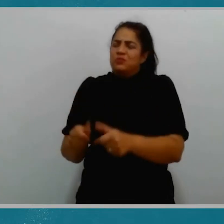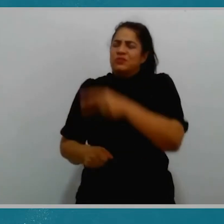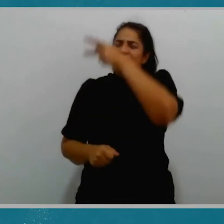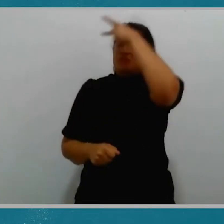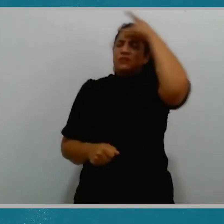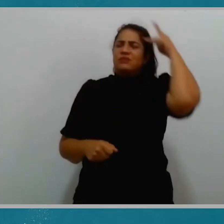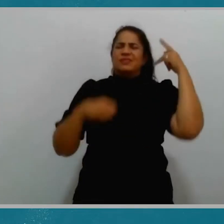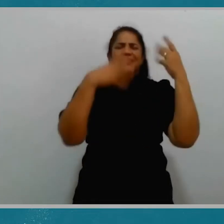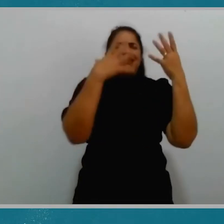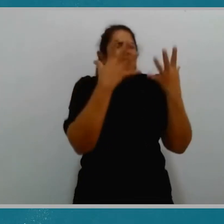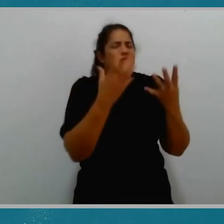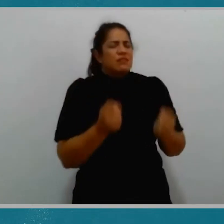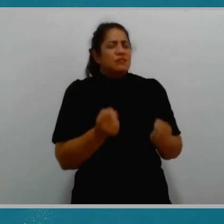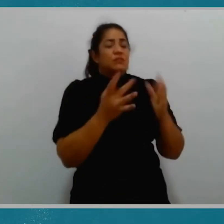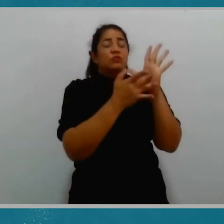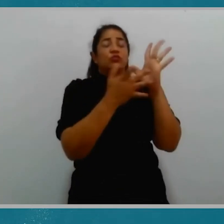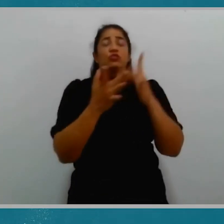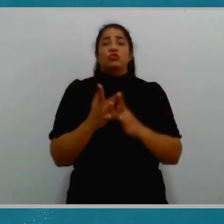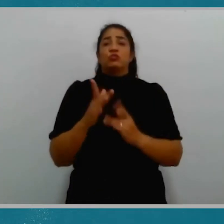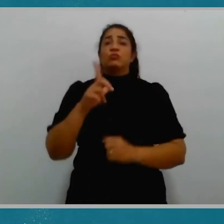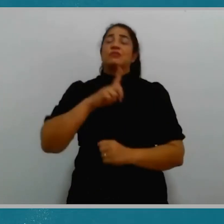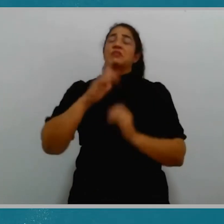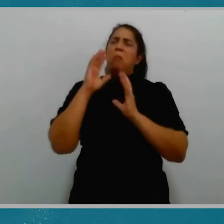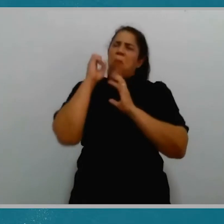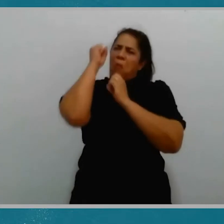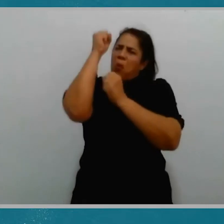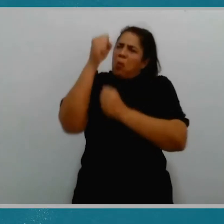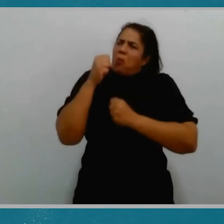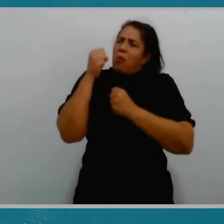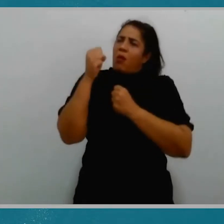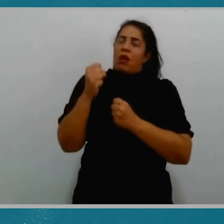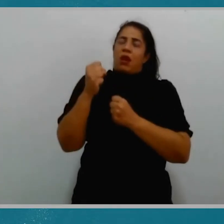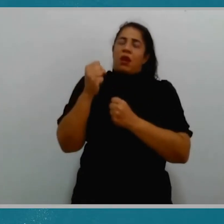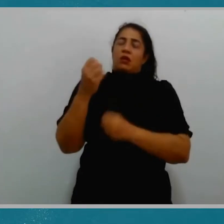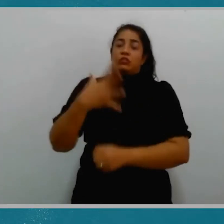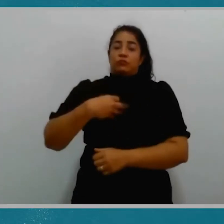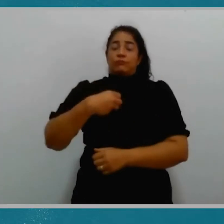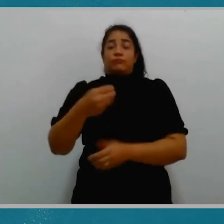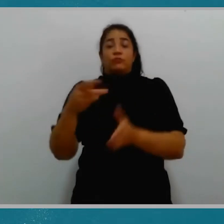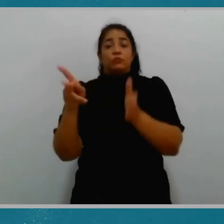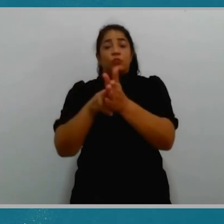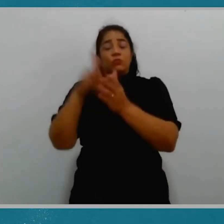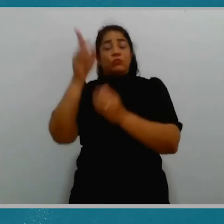serem feitos filhos de Deus, a saber, aos que creem no seu nome,